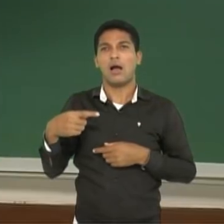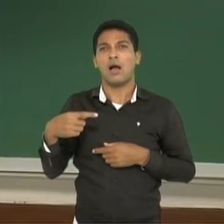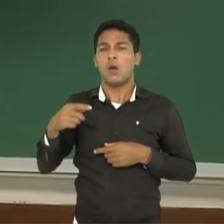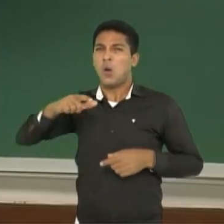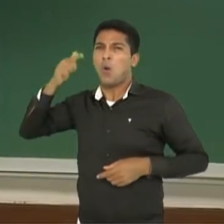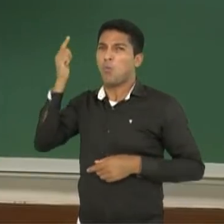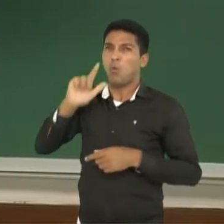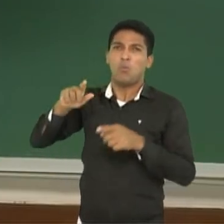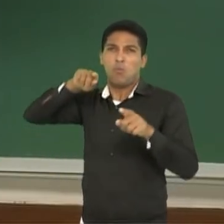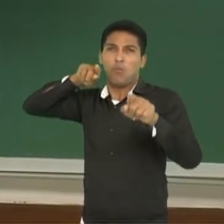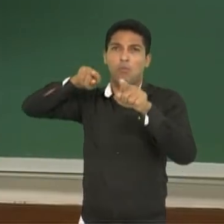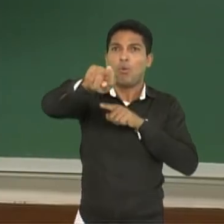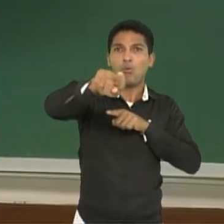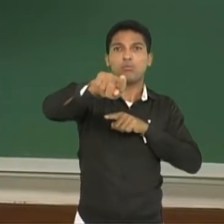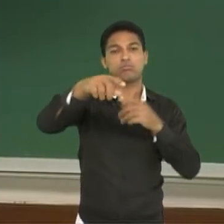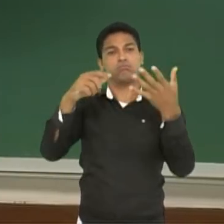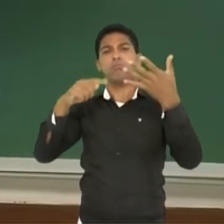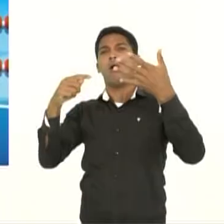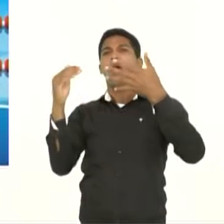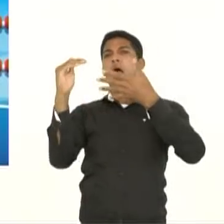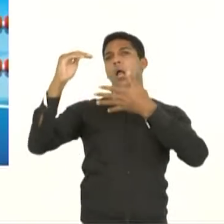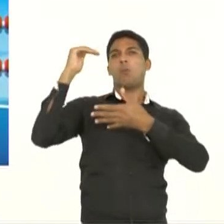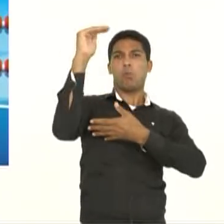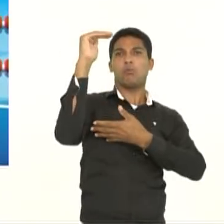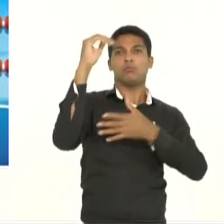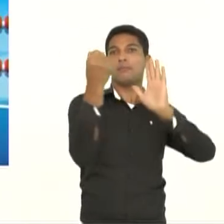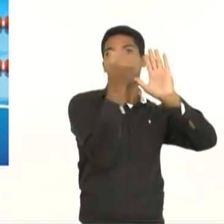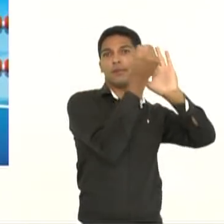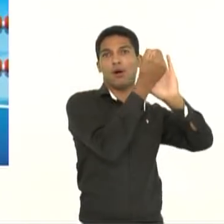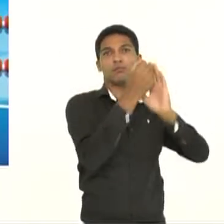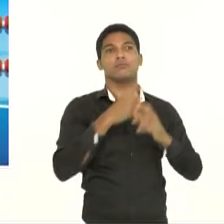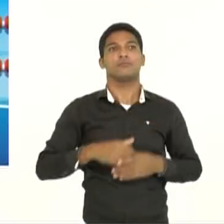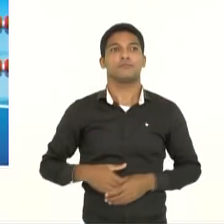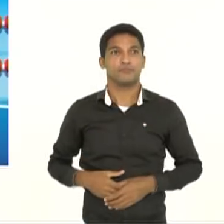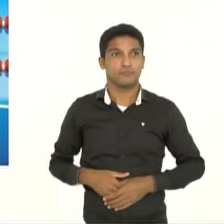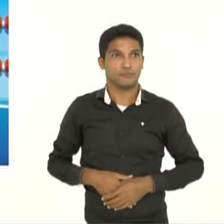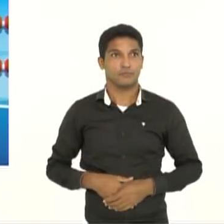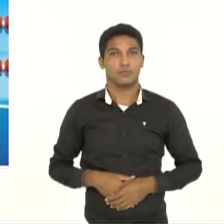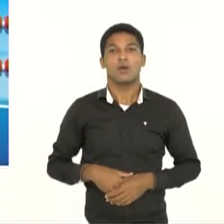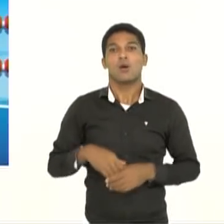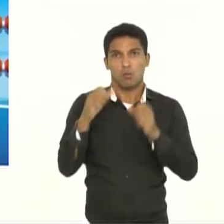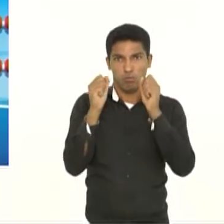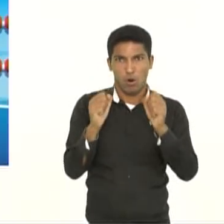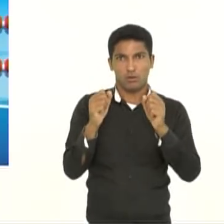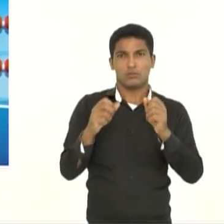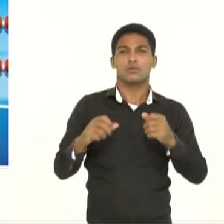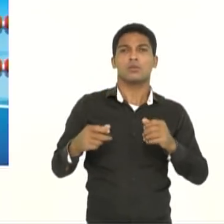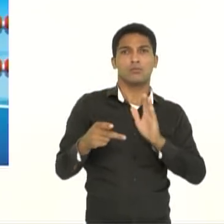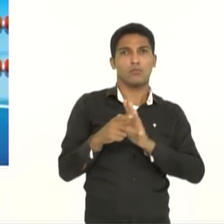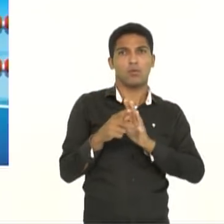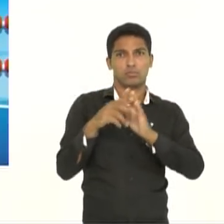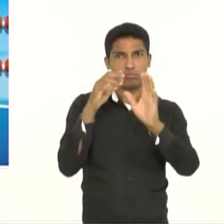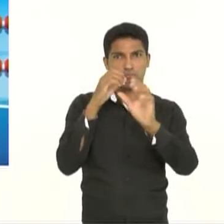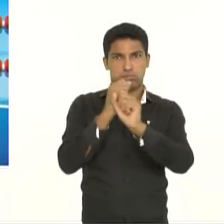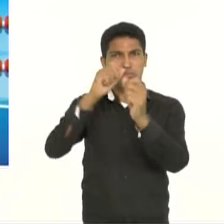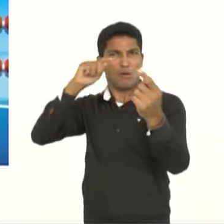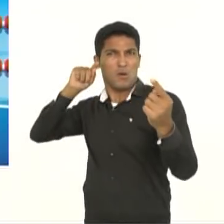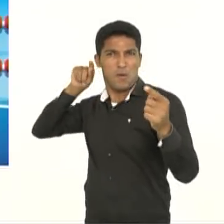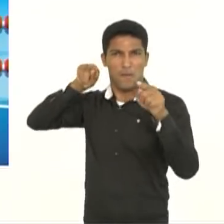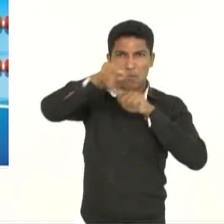que nós temos. As marcas são individuais ou em grupo e podem ser estabelecidas